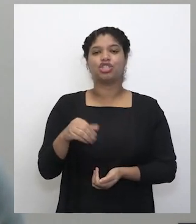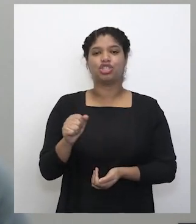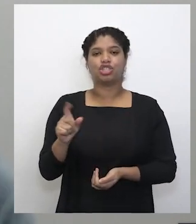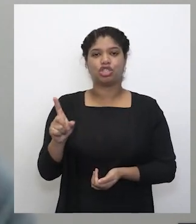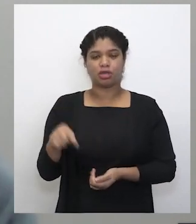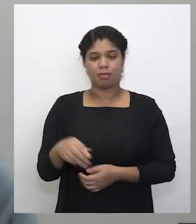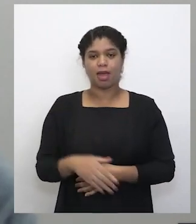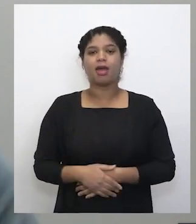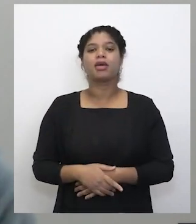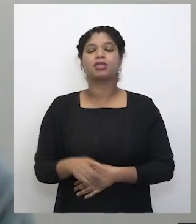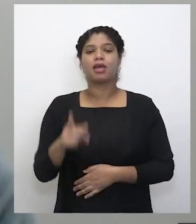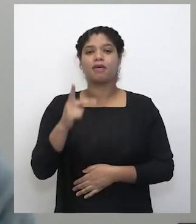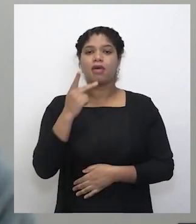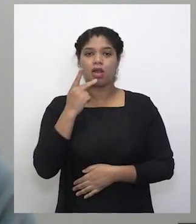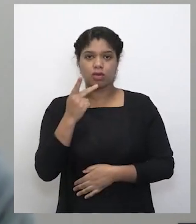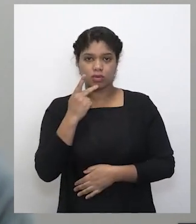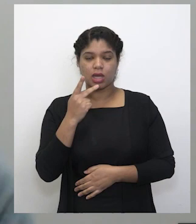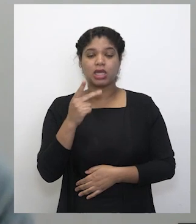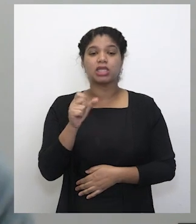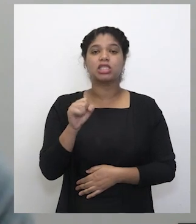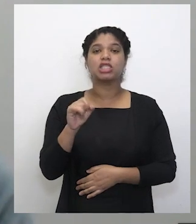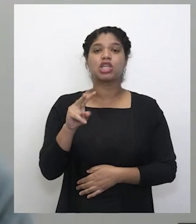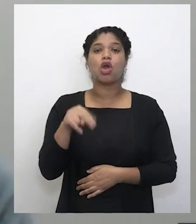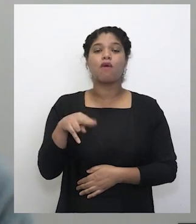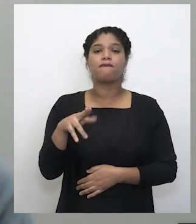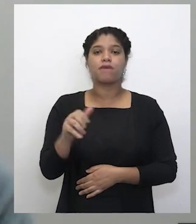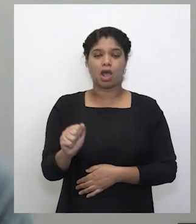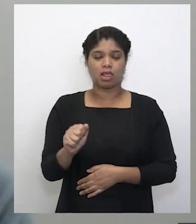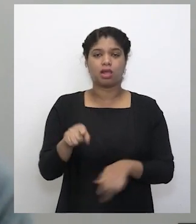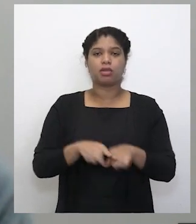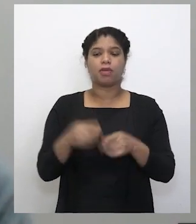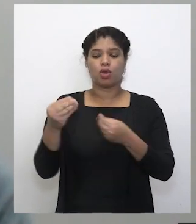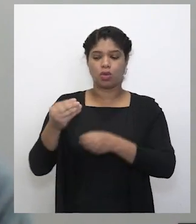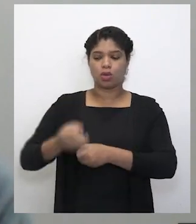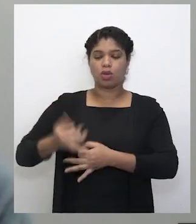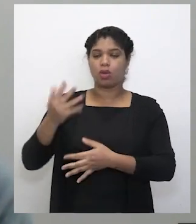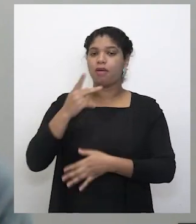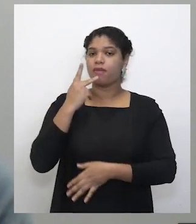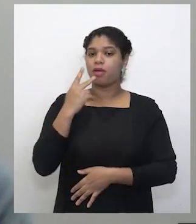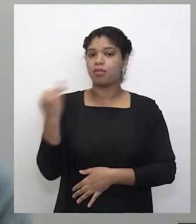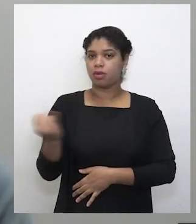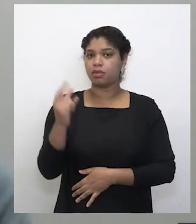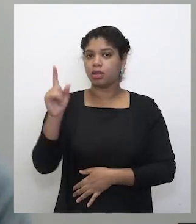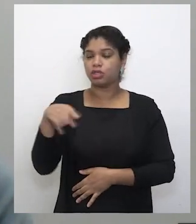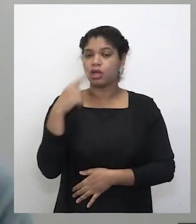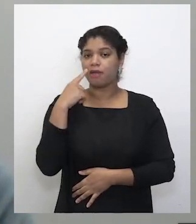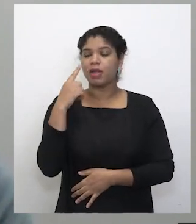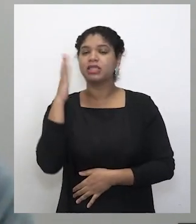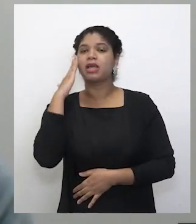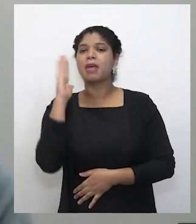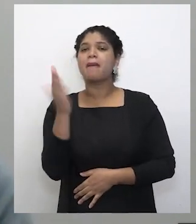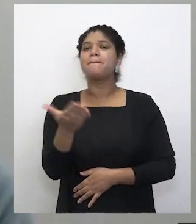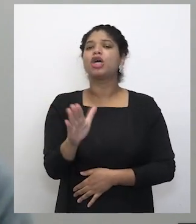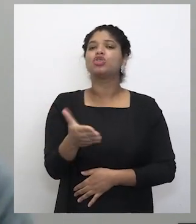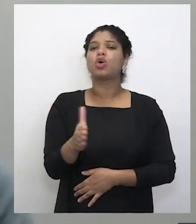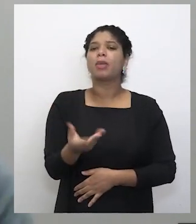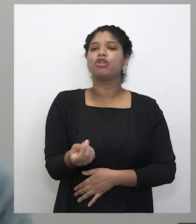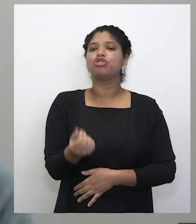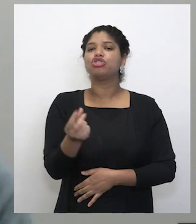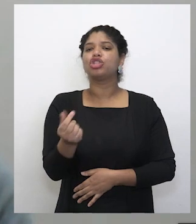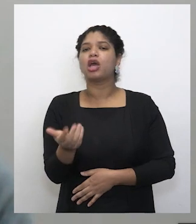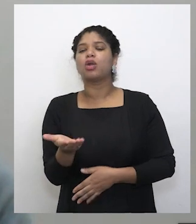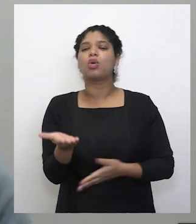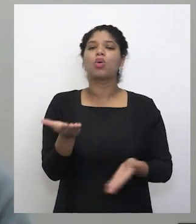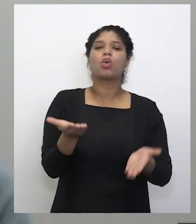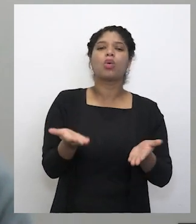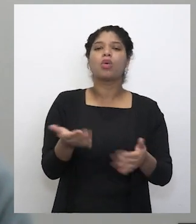legal. Gostei que a professora Silvana comentou. Bom dia. Muito importante esse trabalho com valores aproximados. Achei muito legal que ela